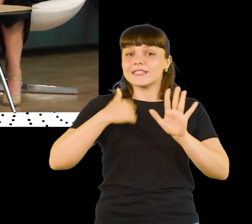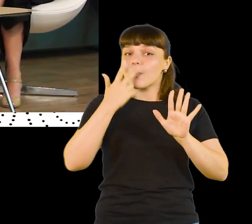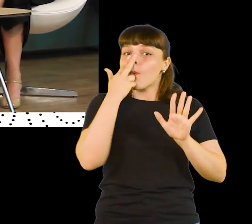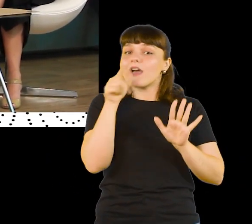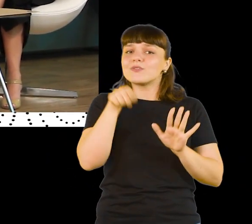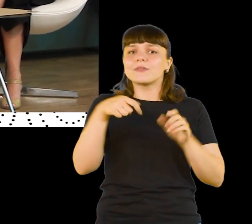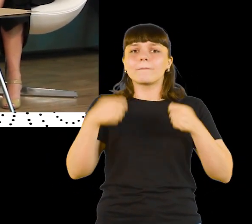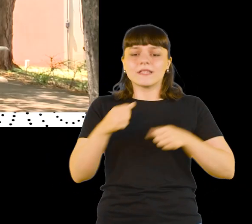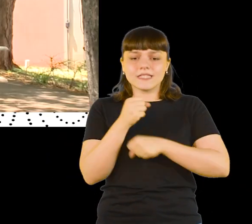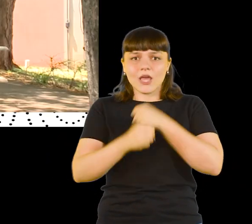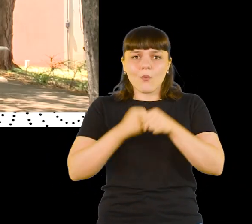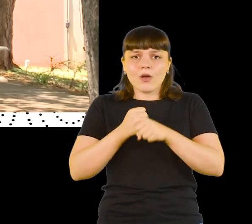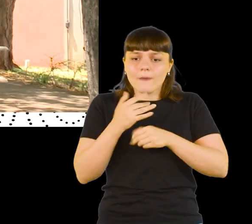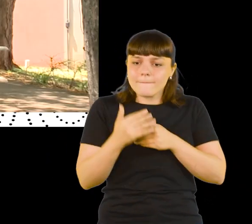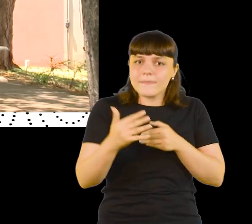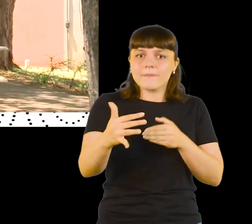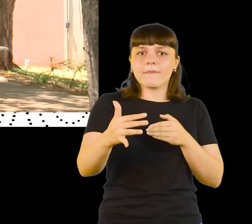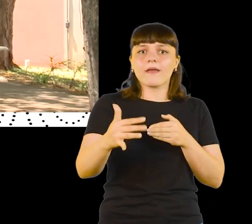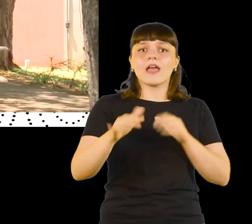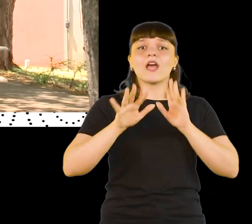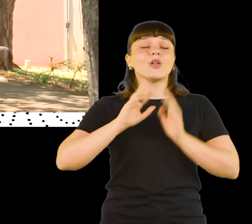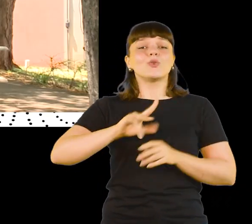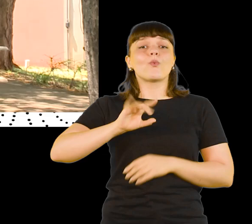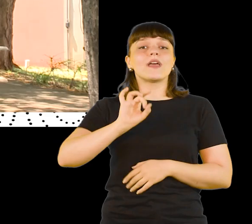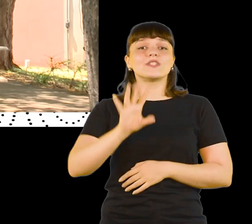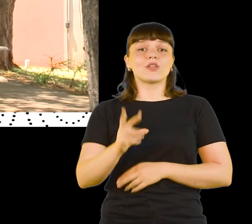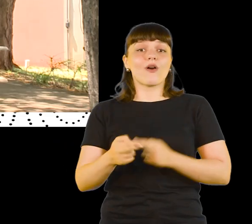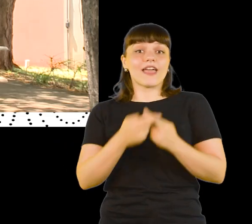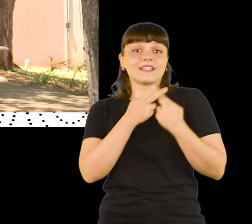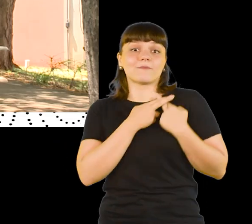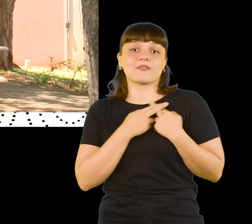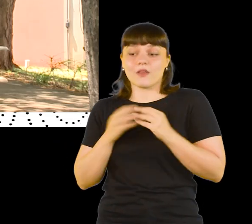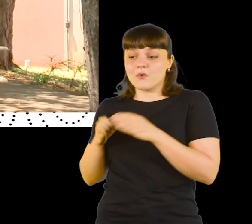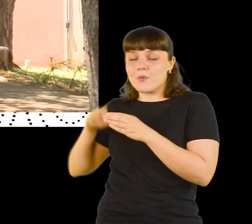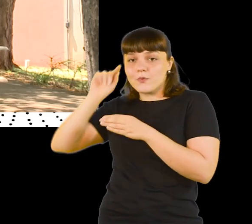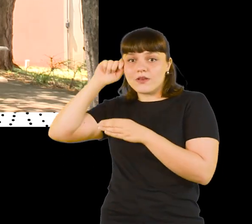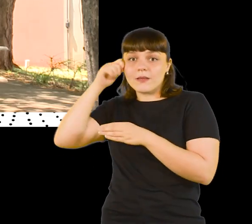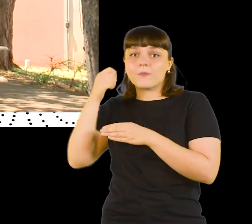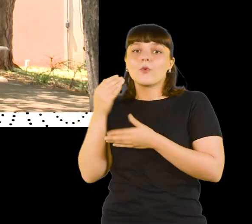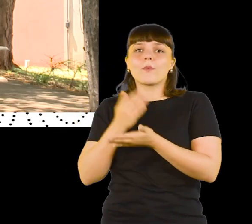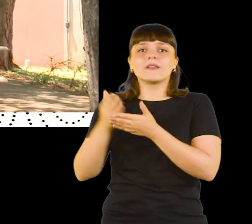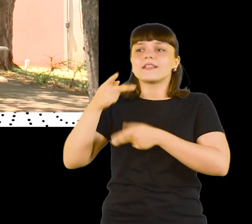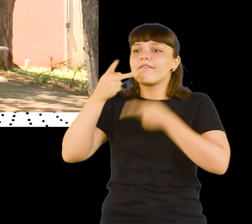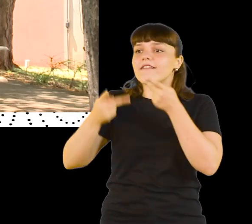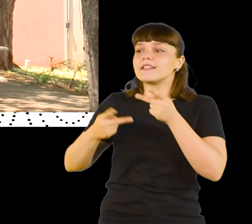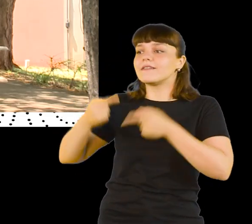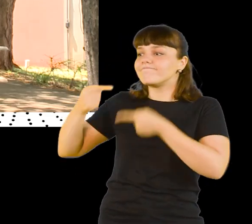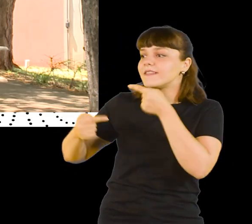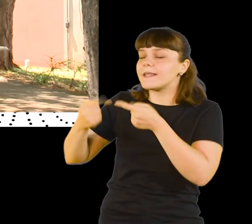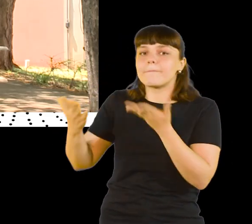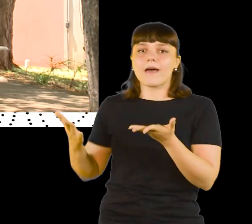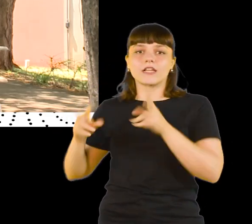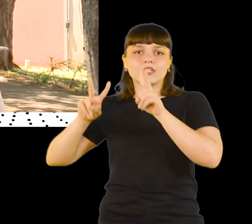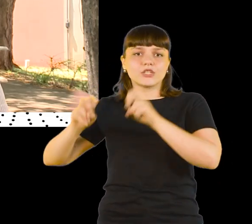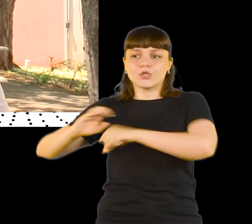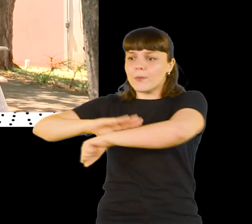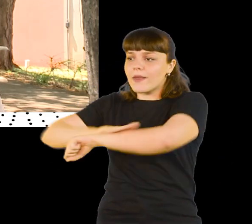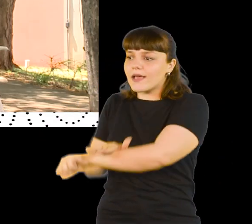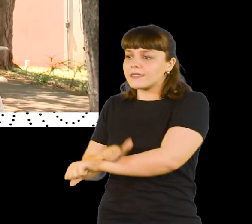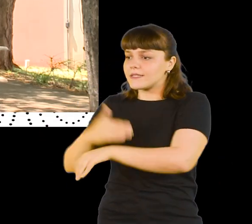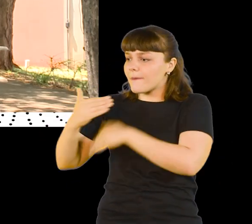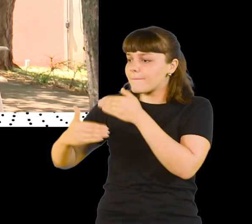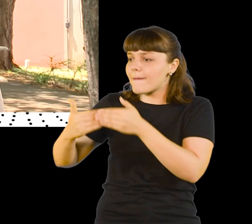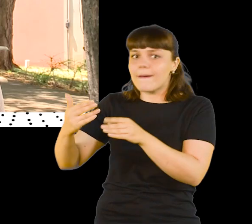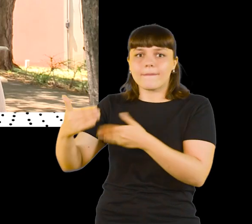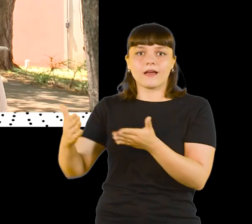que isso tem que ser o ano todo. E não partir só, por exemplo, do coletivo negro e fazer uma discussão sobre colorismo, sobre o racismo